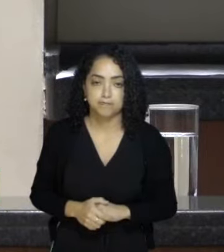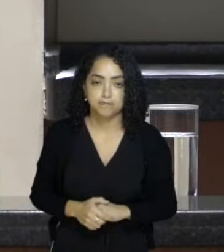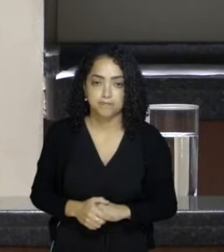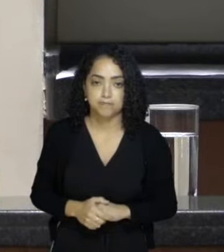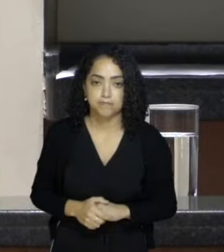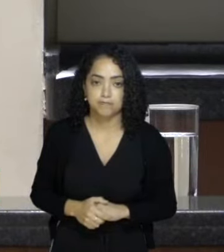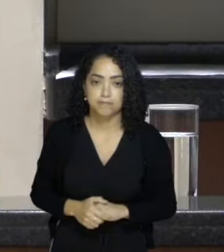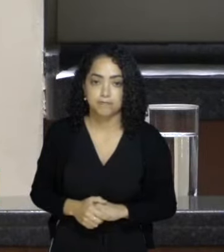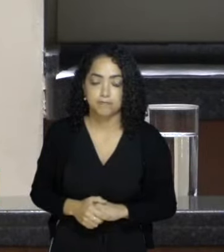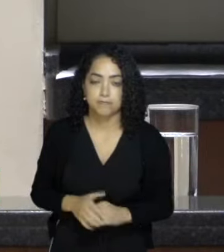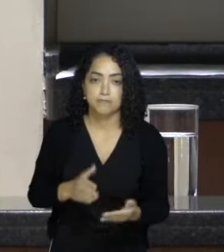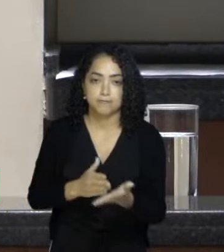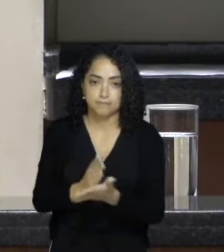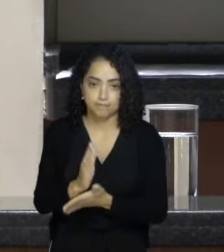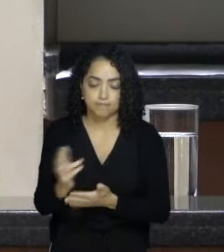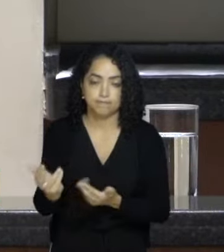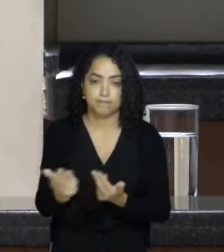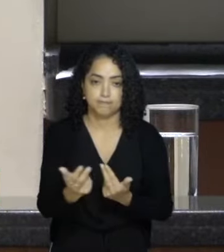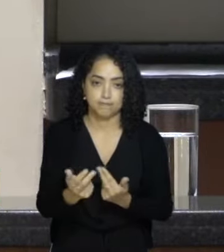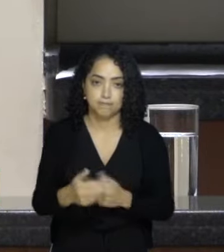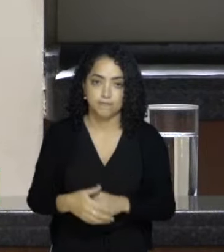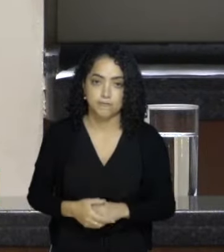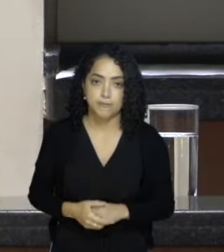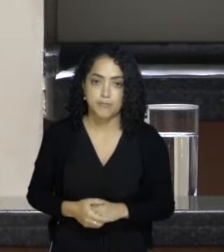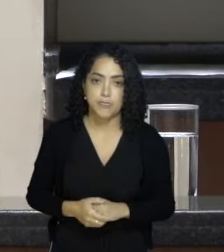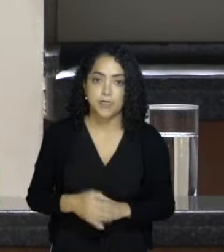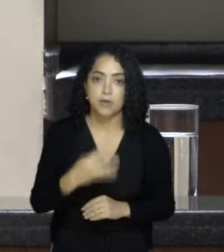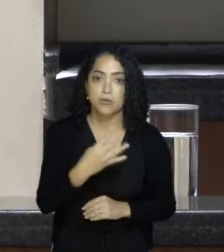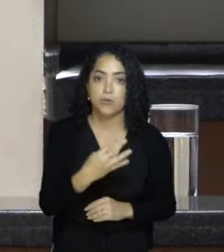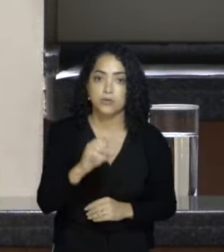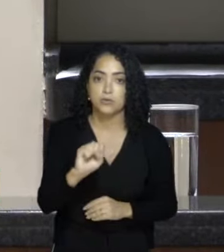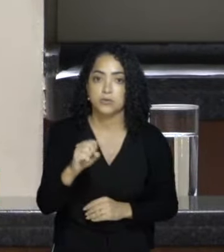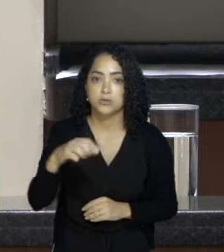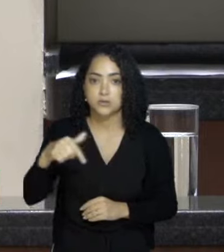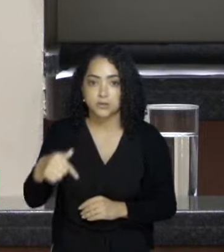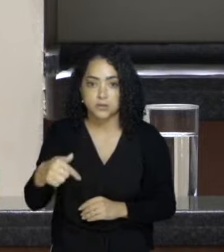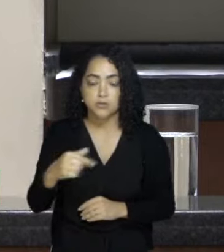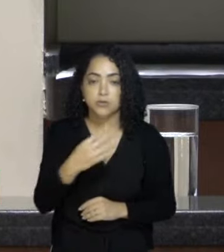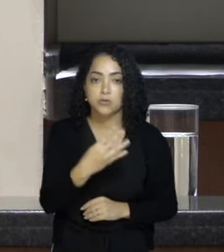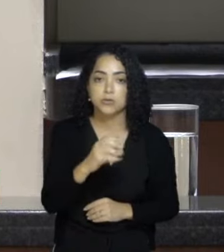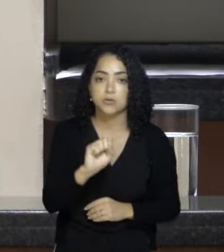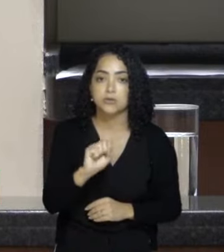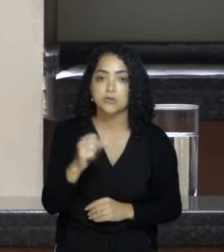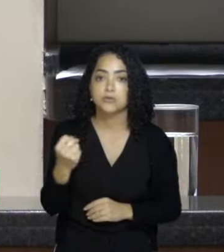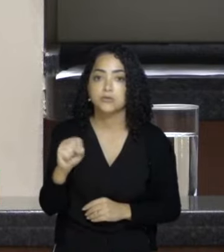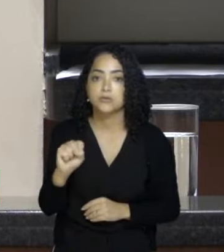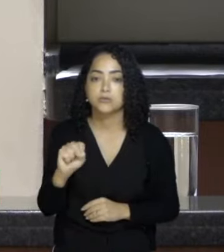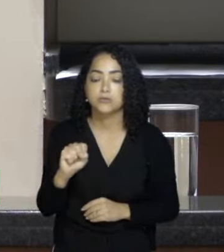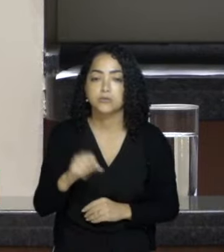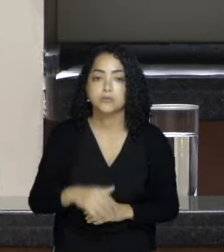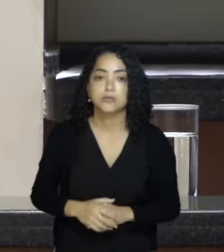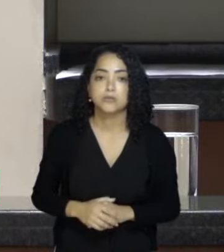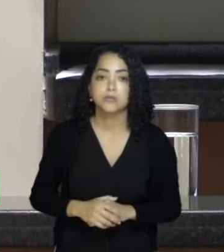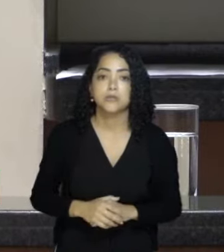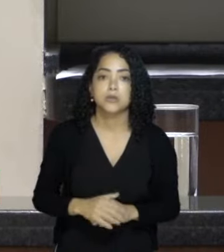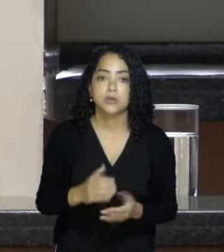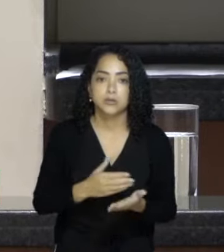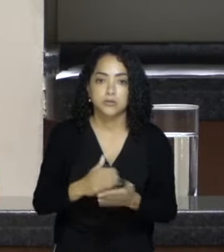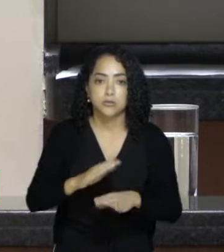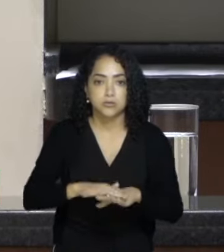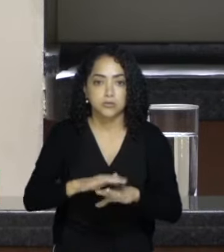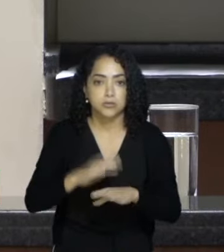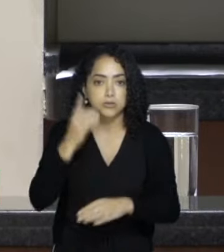encontram. Aprovado por unanimidade. Moção 487 e 488, iniciativa do deputado Nilson